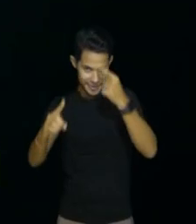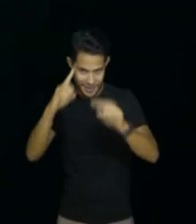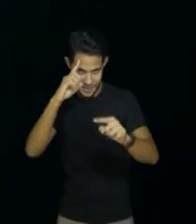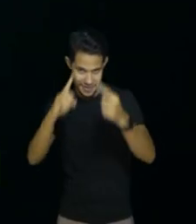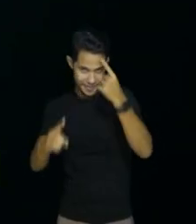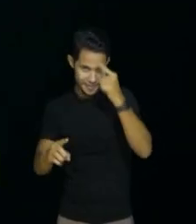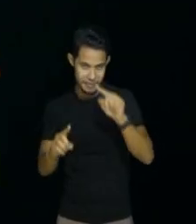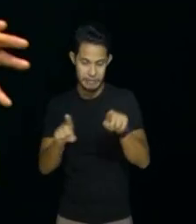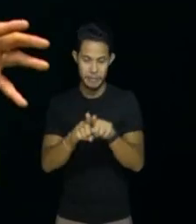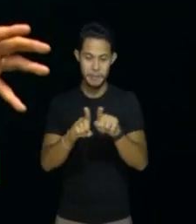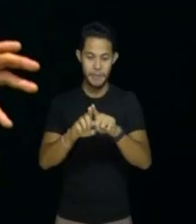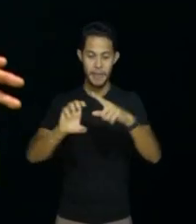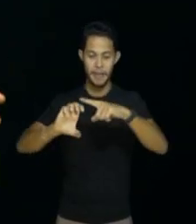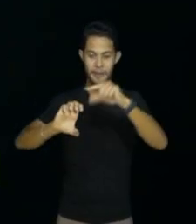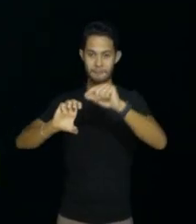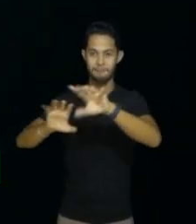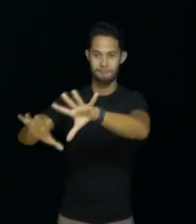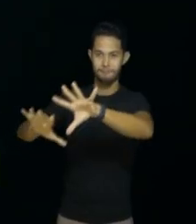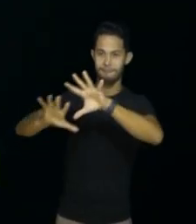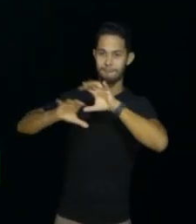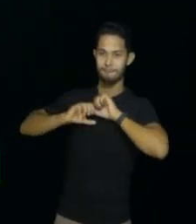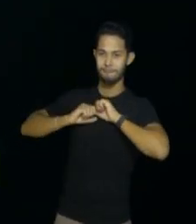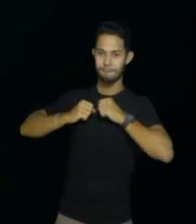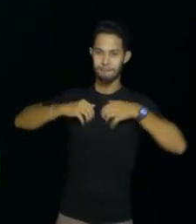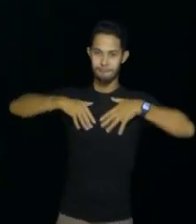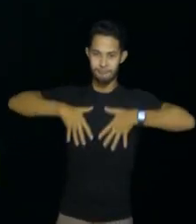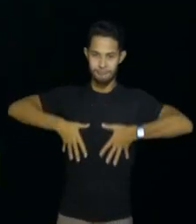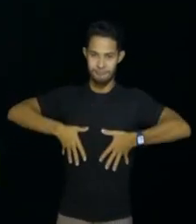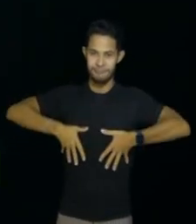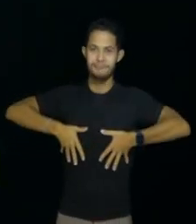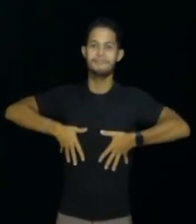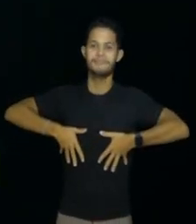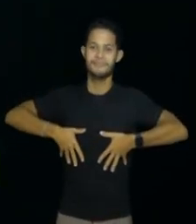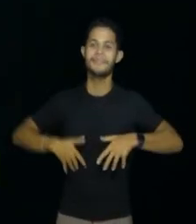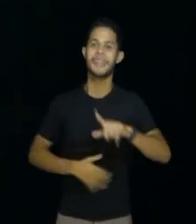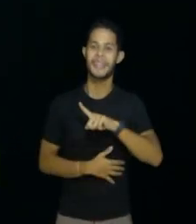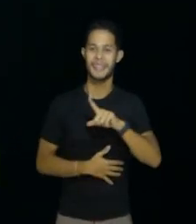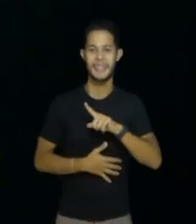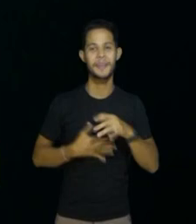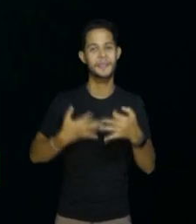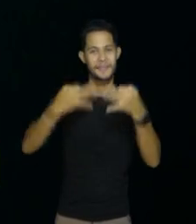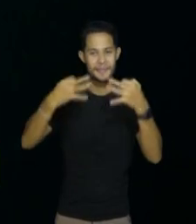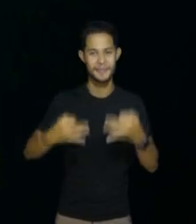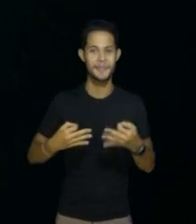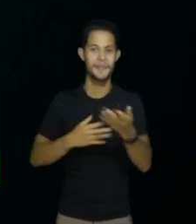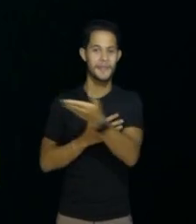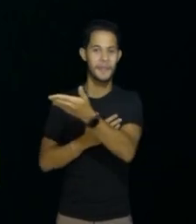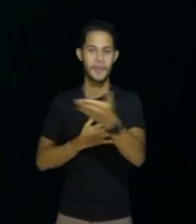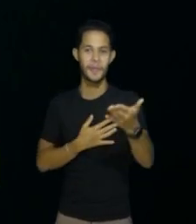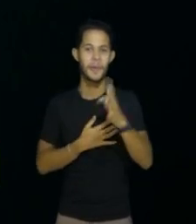DNA. Eu tenho a certeza absoluta que todo mundo aqui conhece